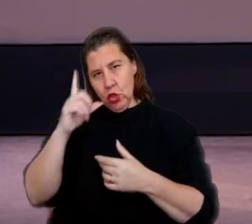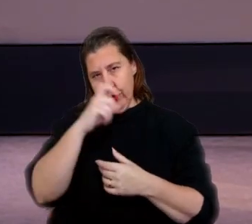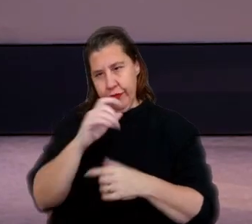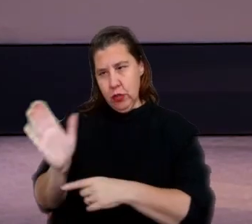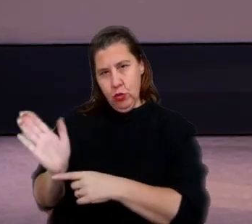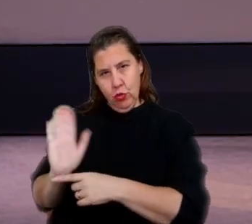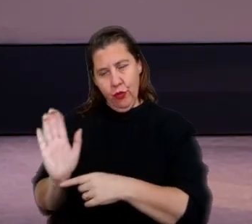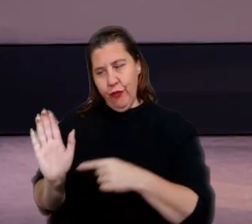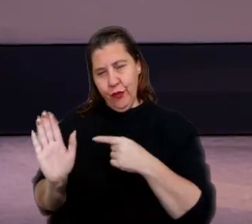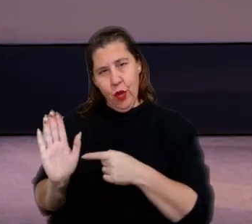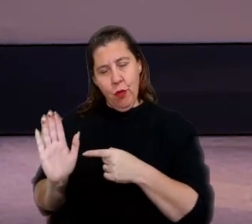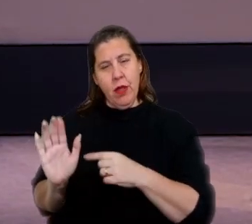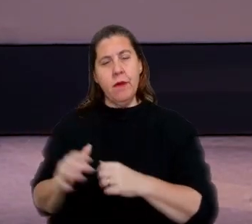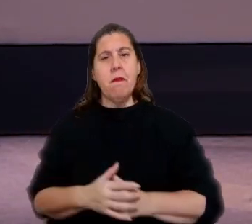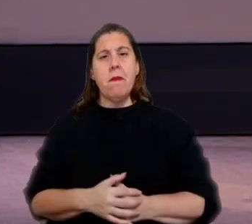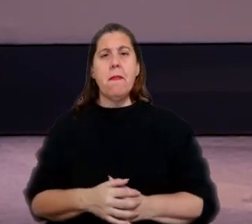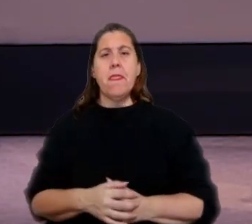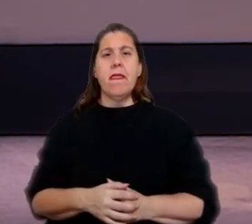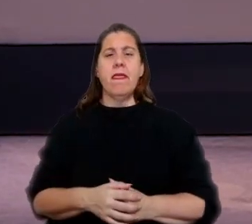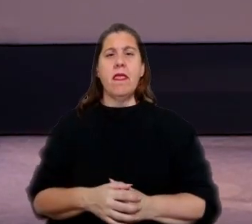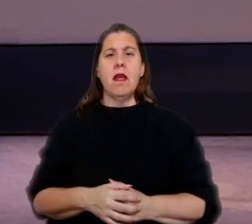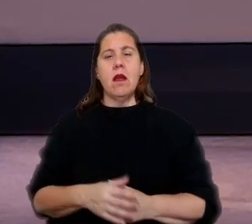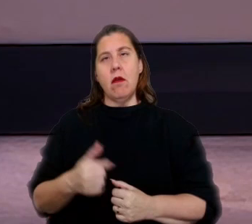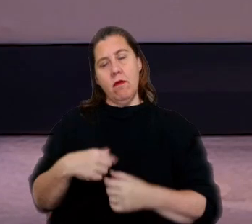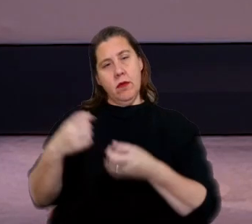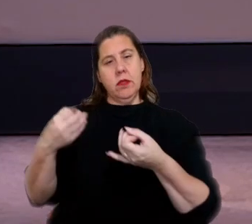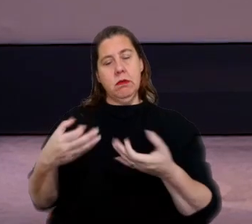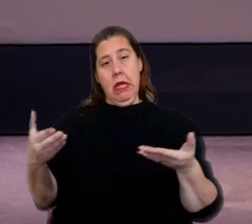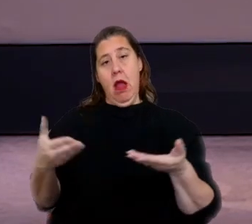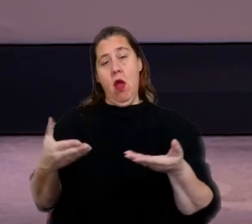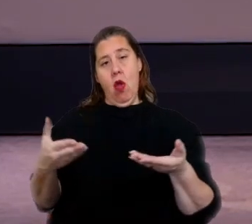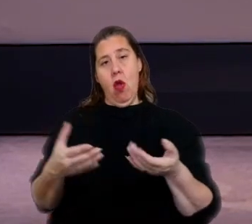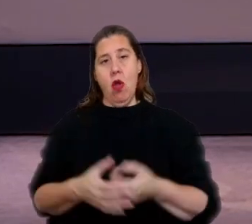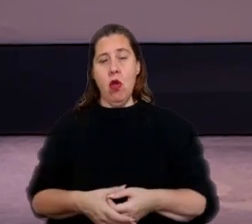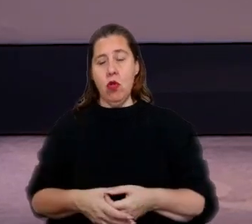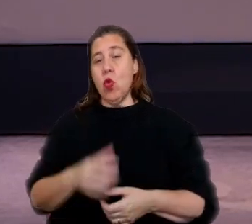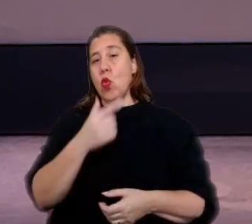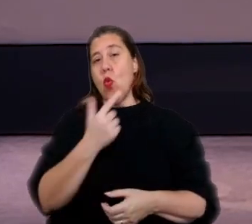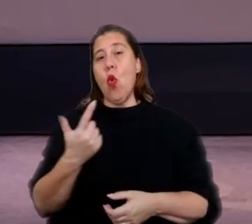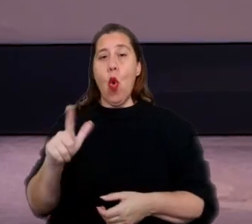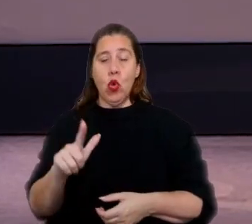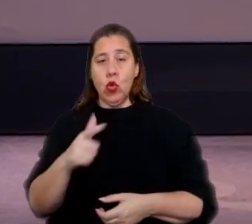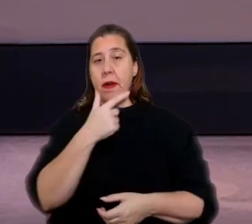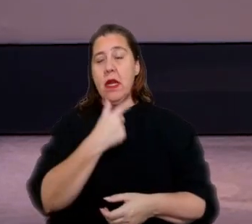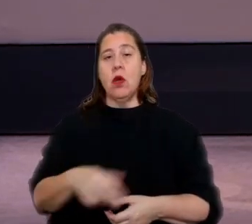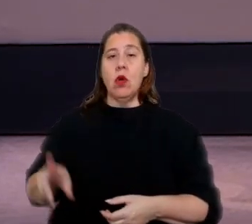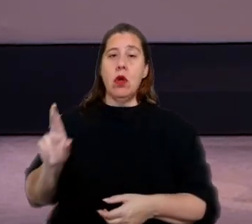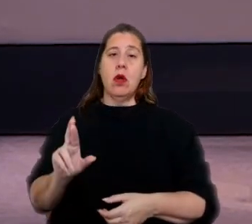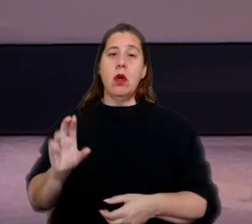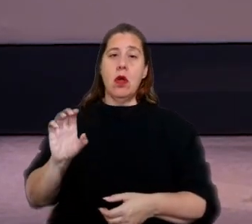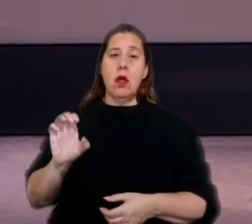de difícil no filme, né? Bom, muita coisa difícil, mas eu vou falar agora do Remy, né? Que ele